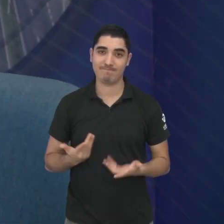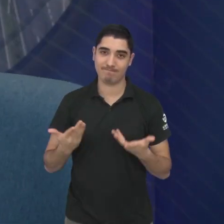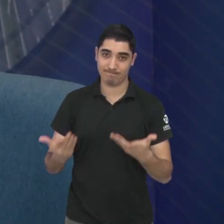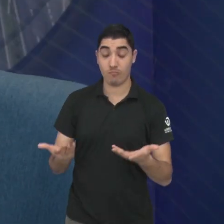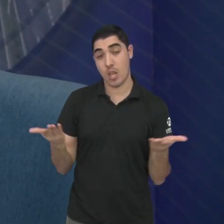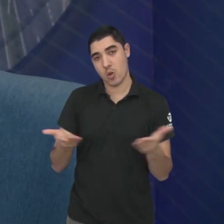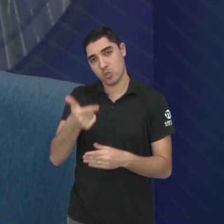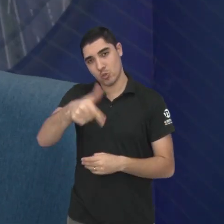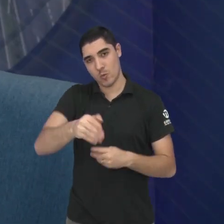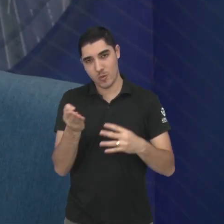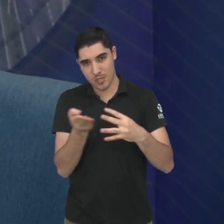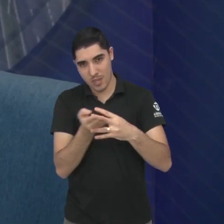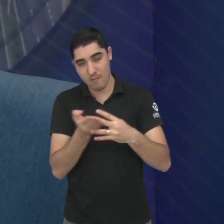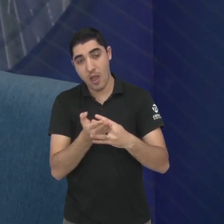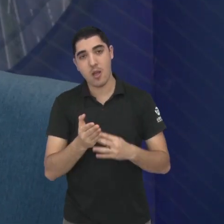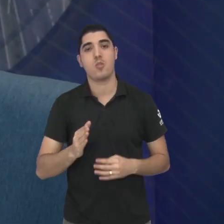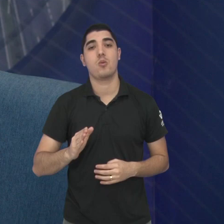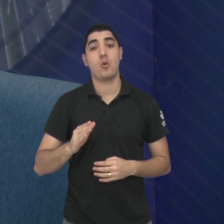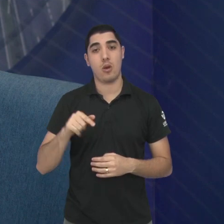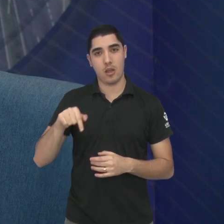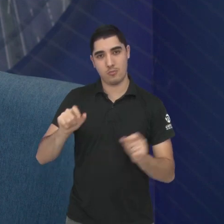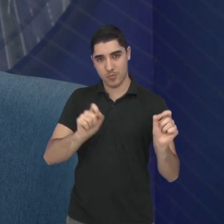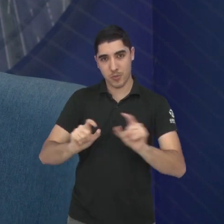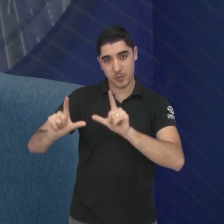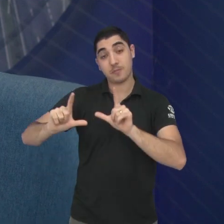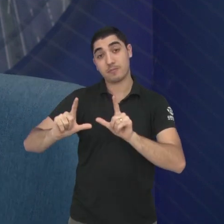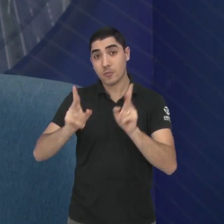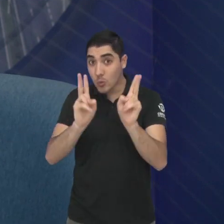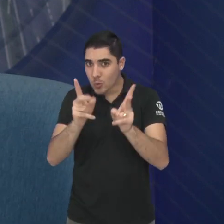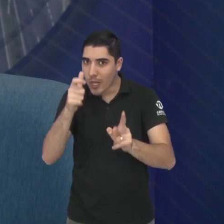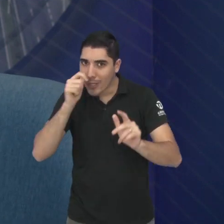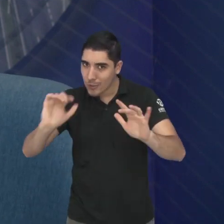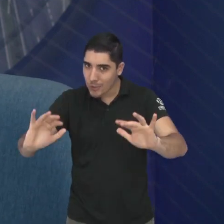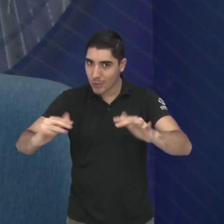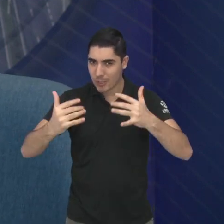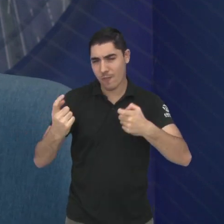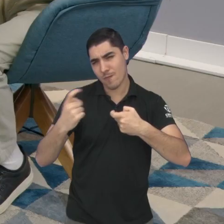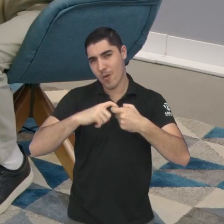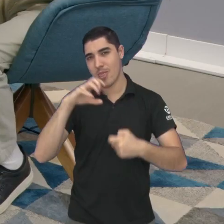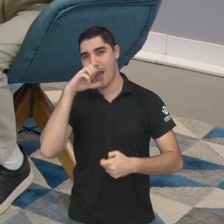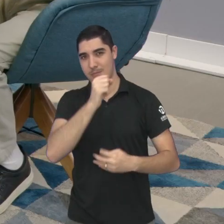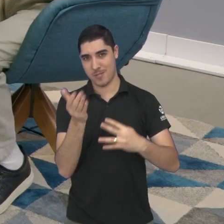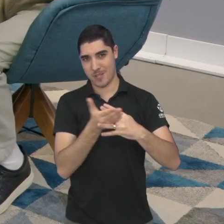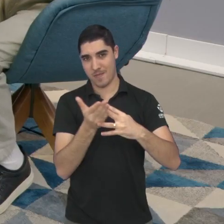para mais uma pausa então no Diálogos da Cidade. Fique com a gente, porque a gente volta já já.